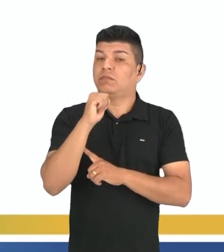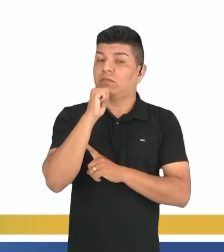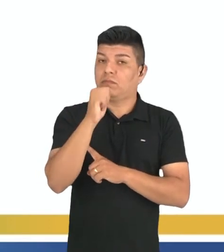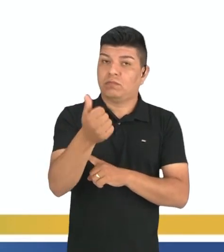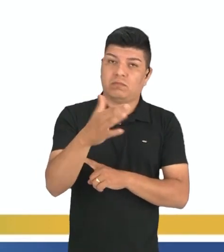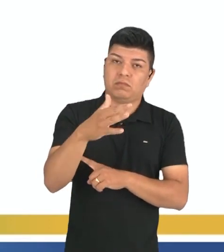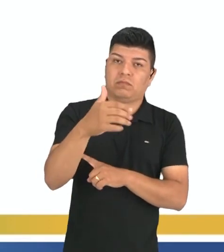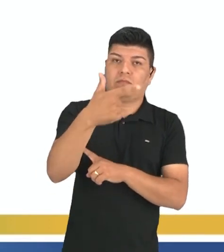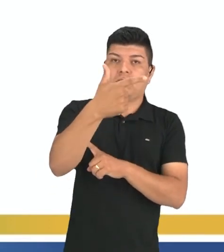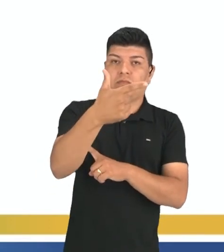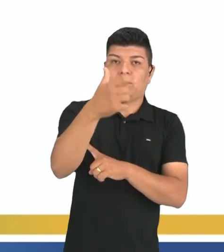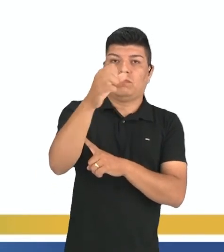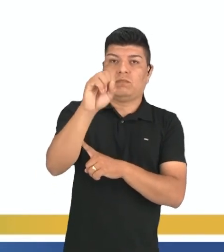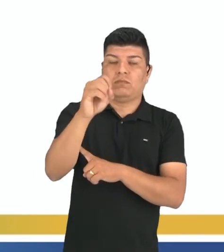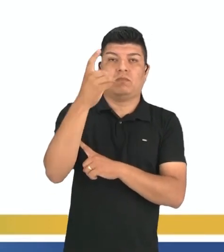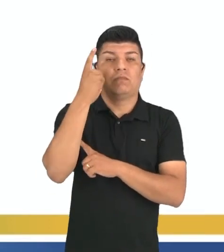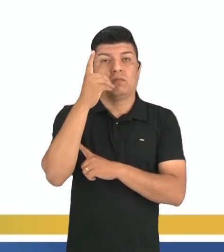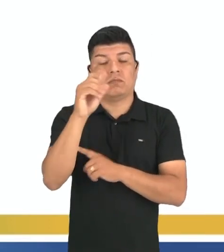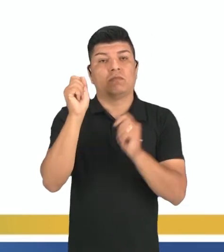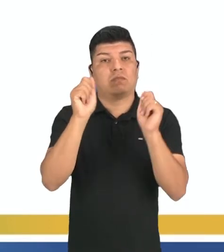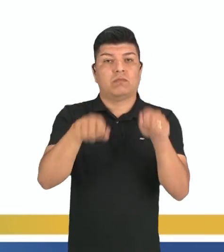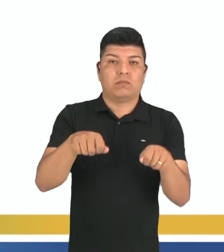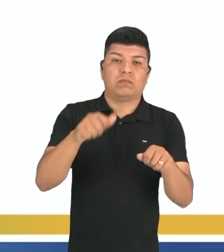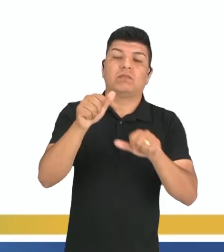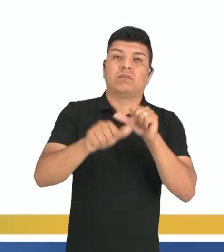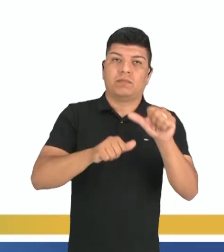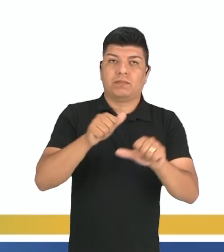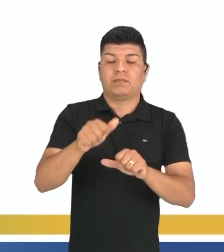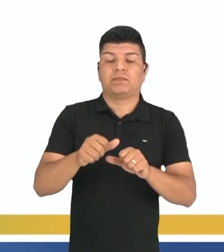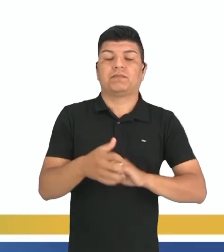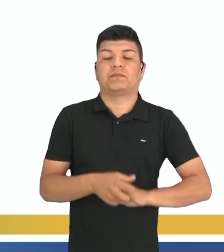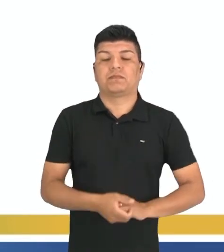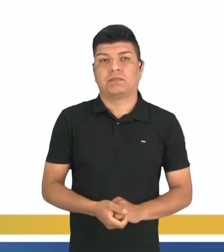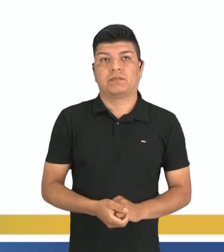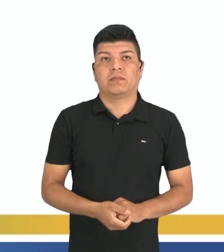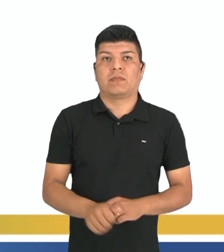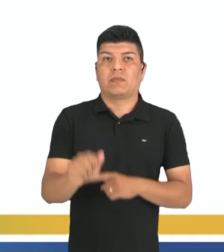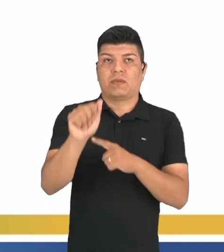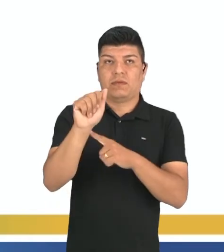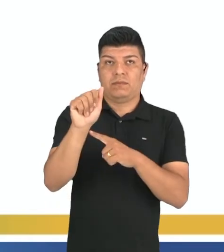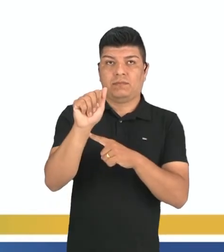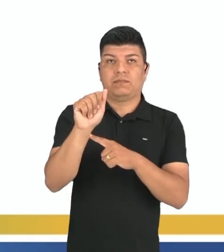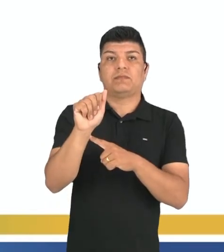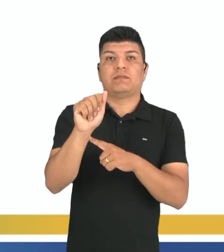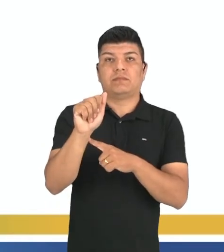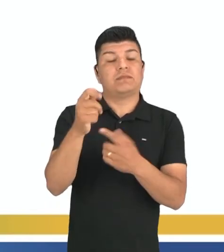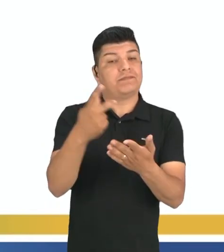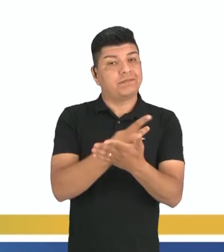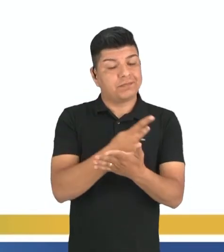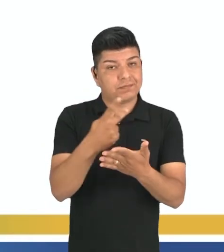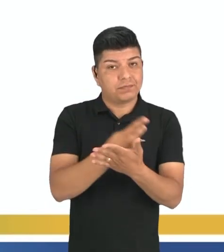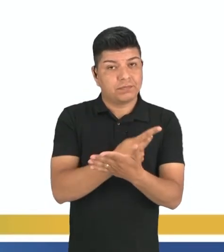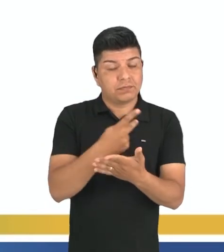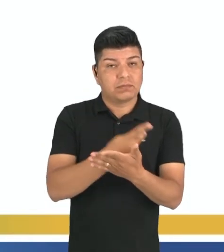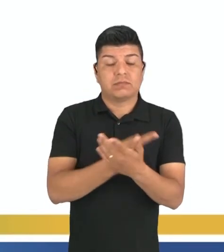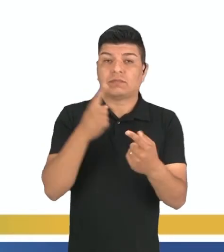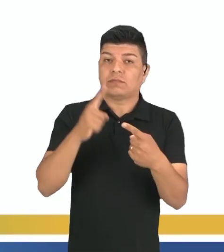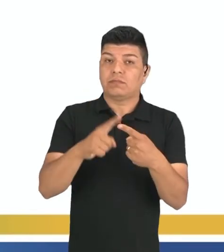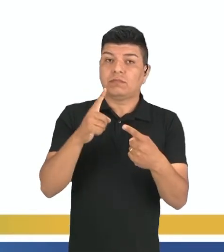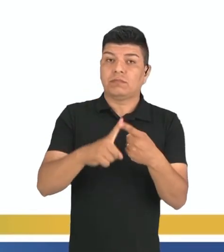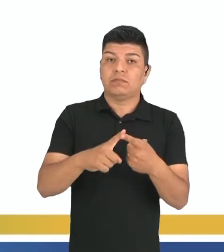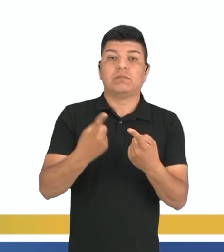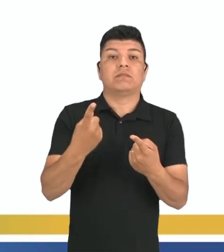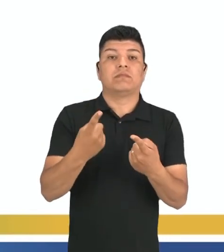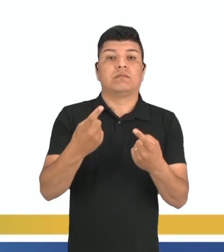normalmente 28 dias, podendo variar. Bom, a letra A, ela está errada, porque ela afirma